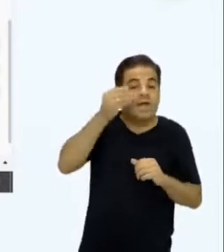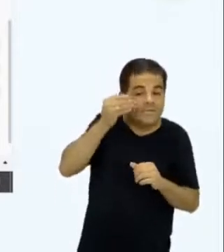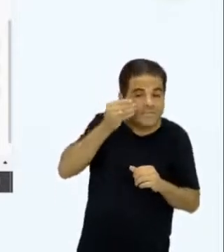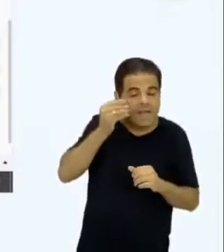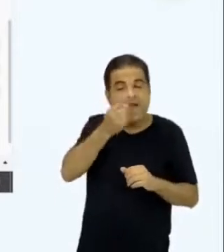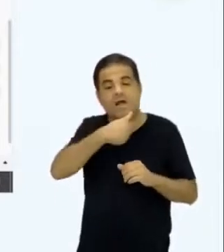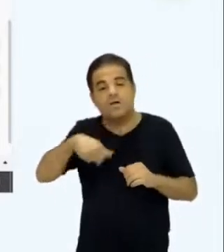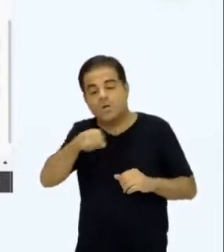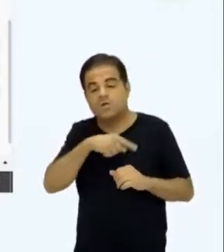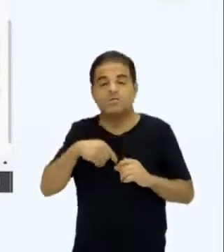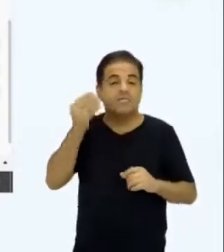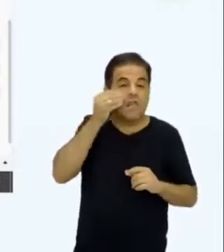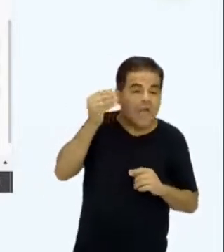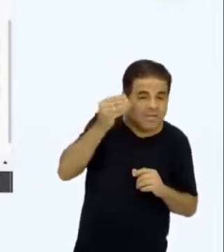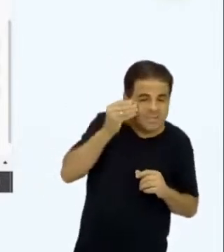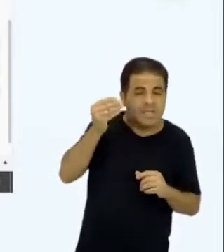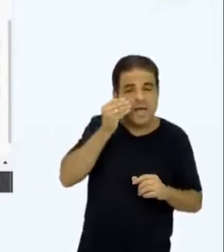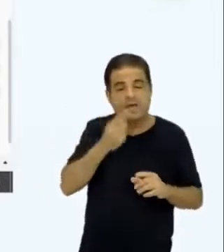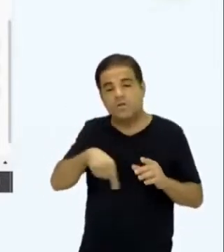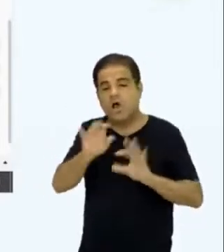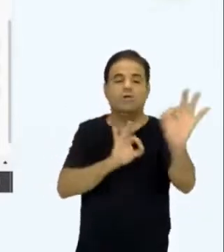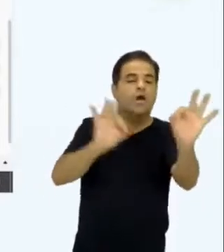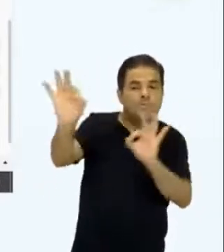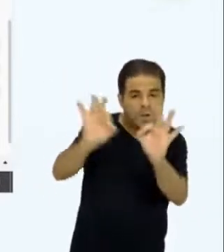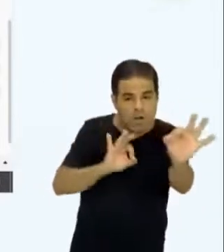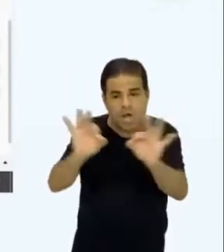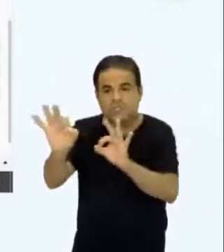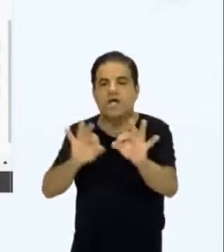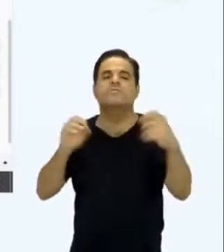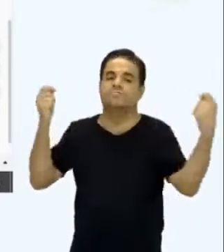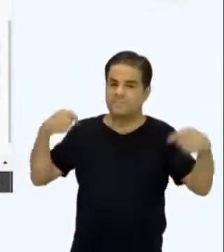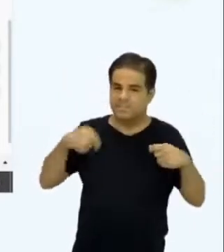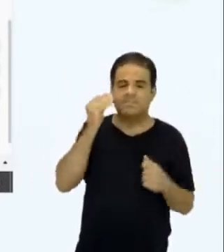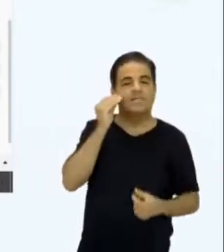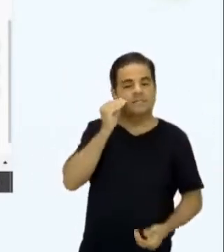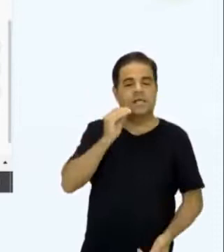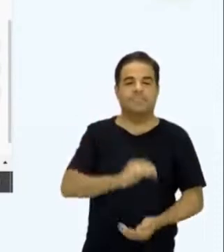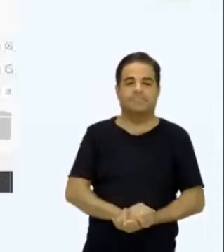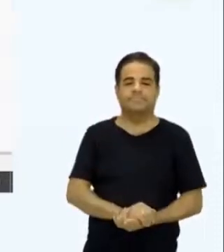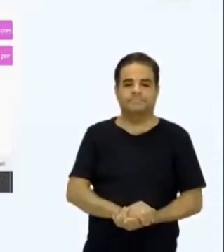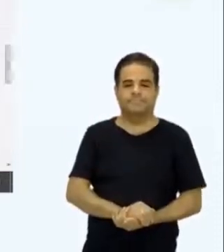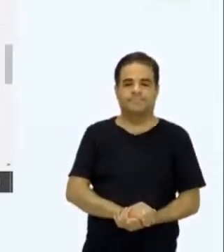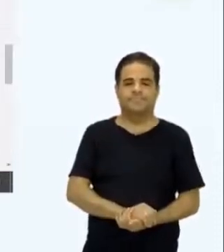o nosso projeto.